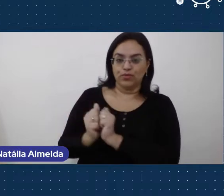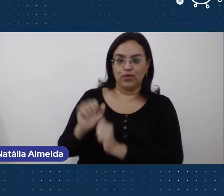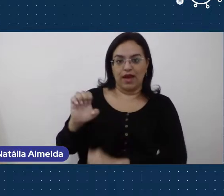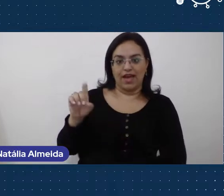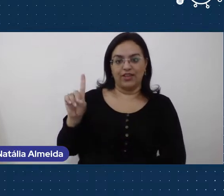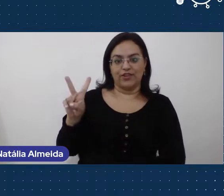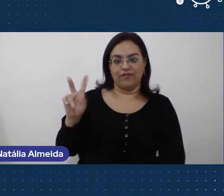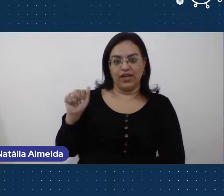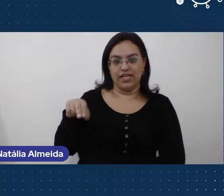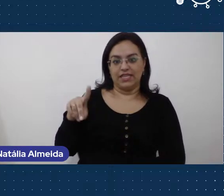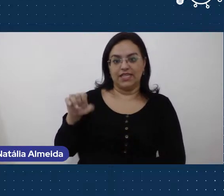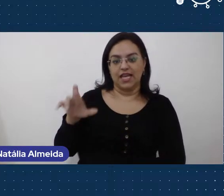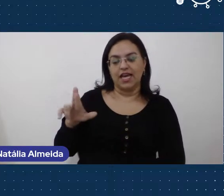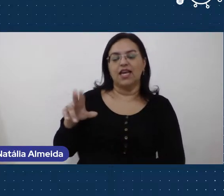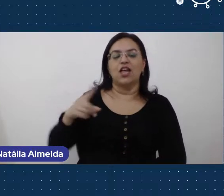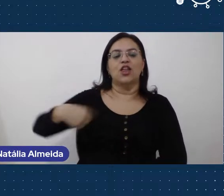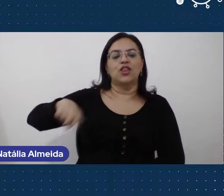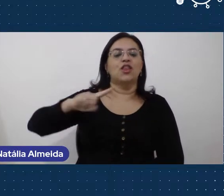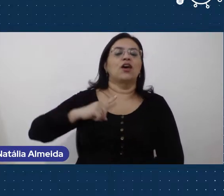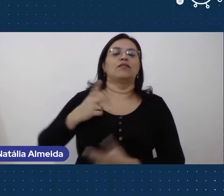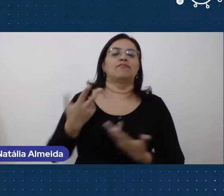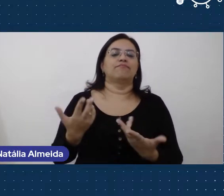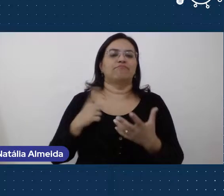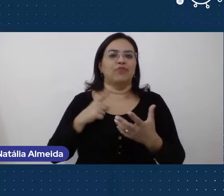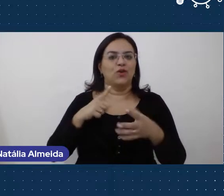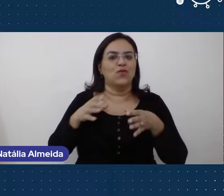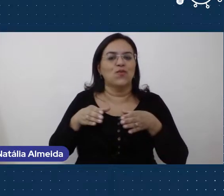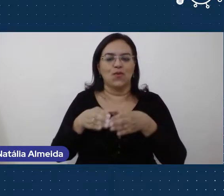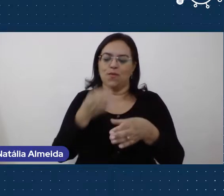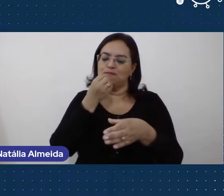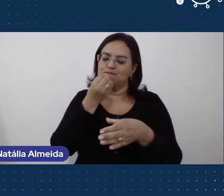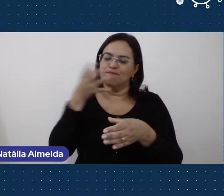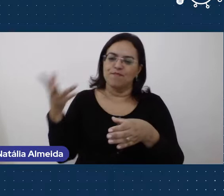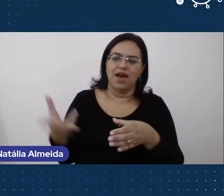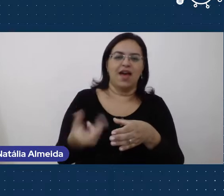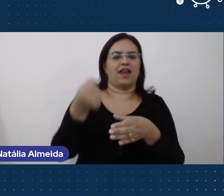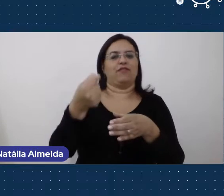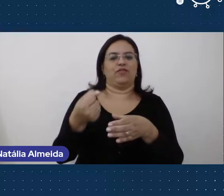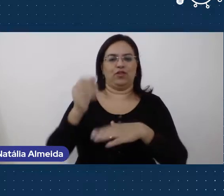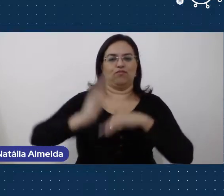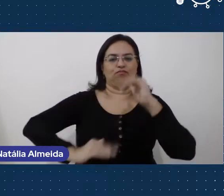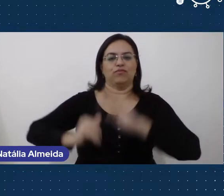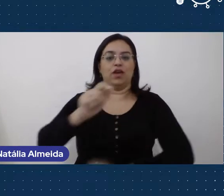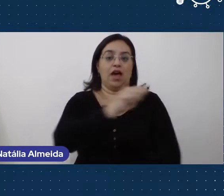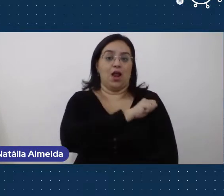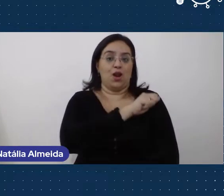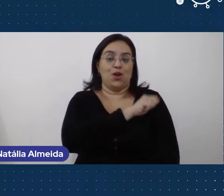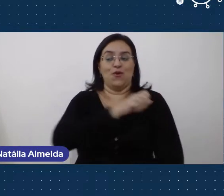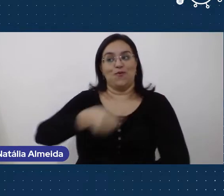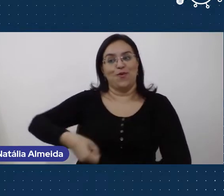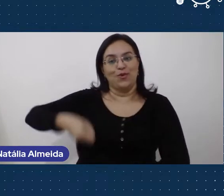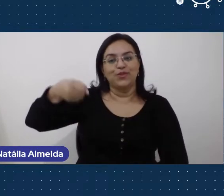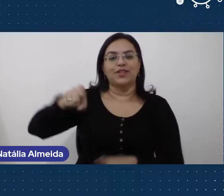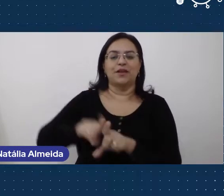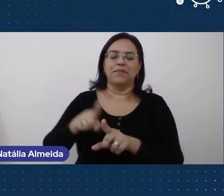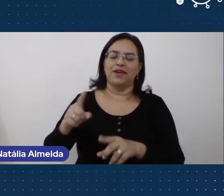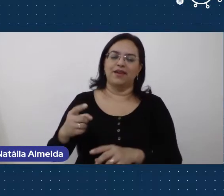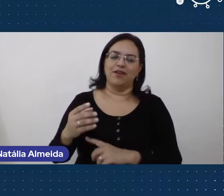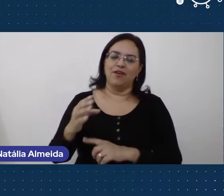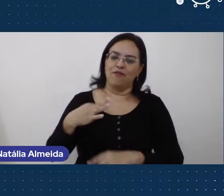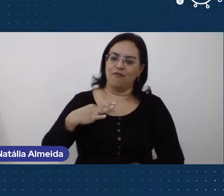e contamos aí com um super time de bolsistas e de voluntários, de apoiadores.